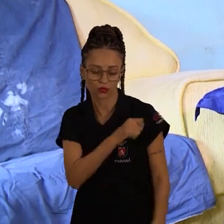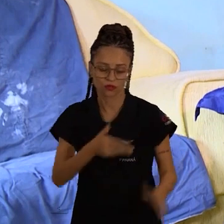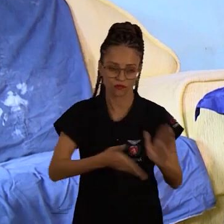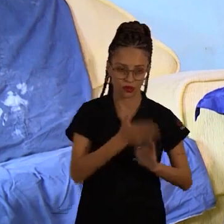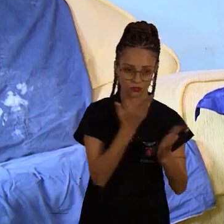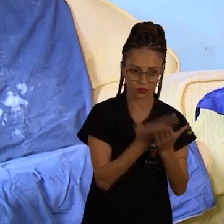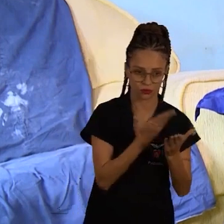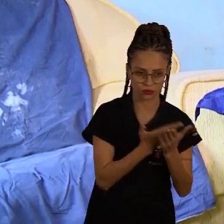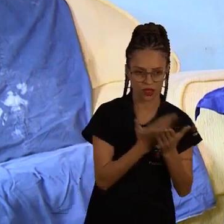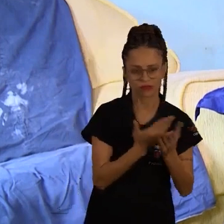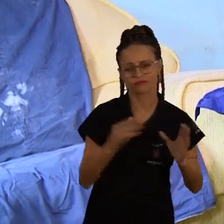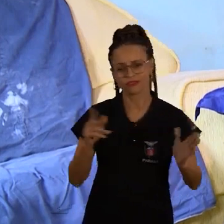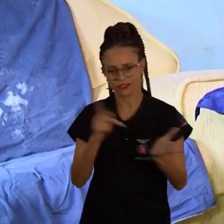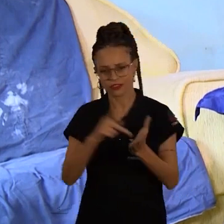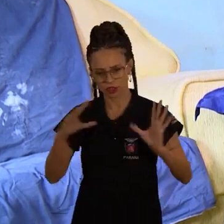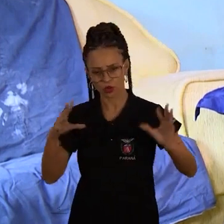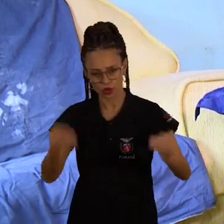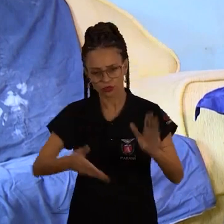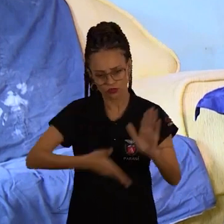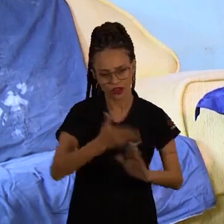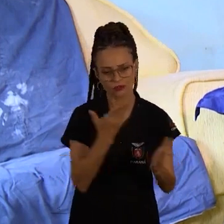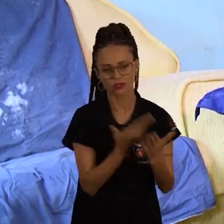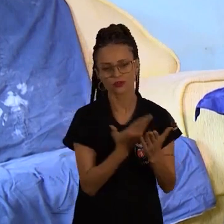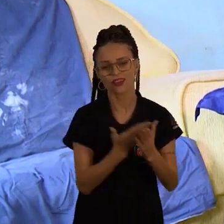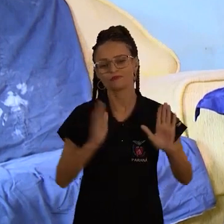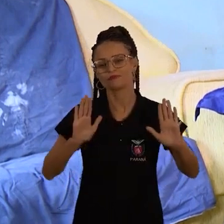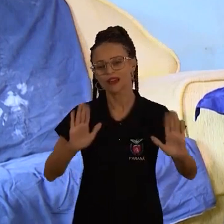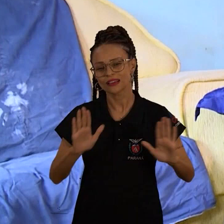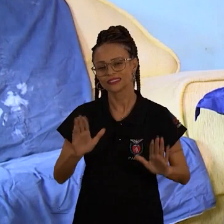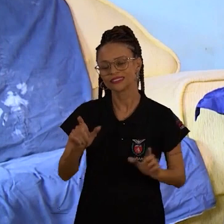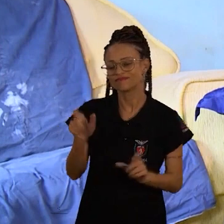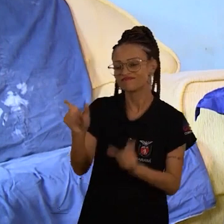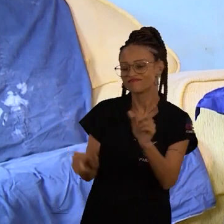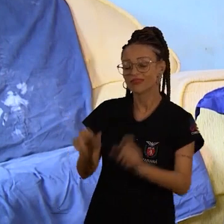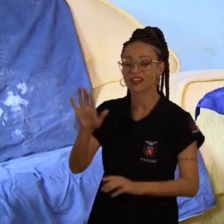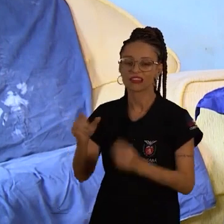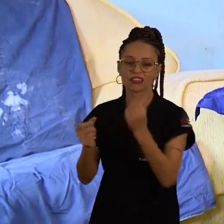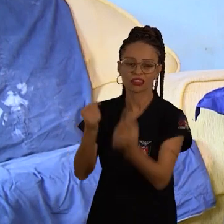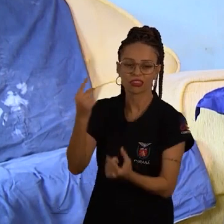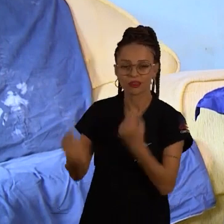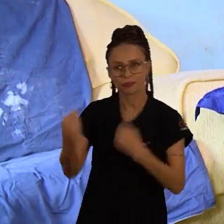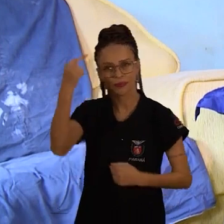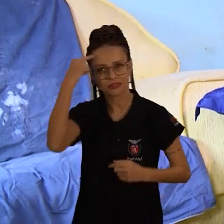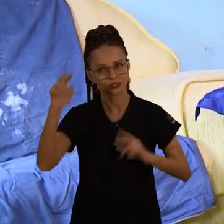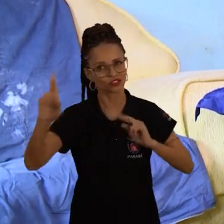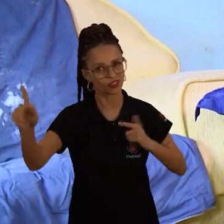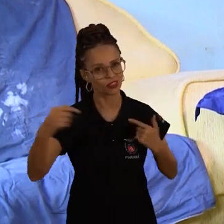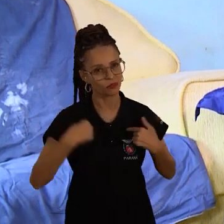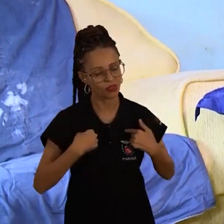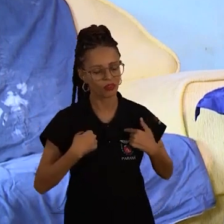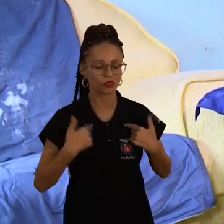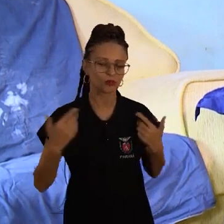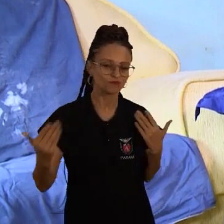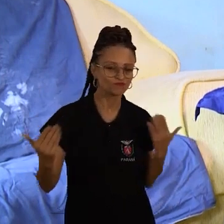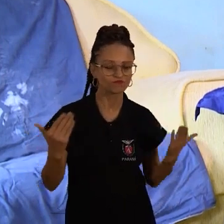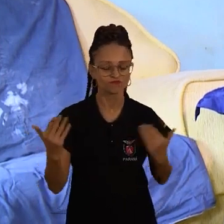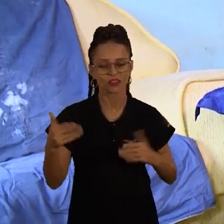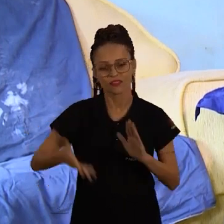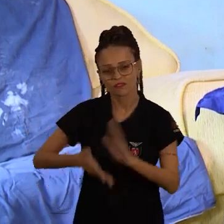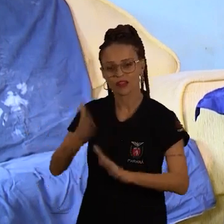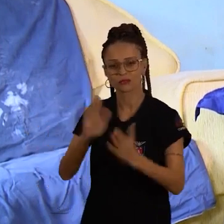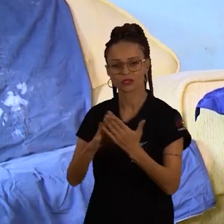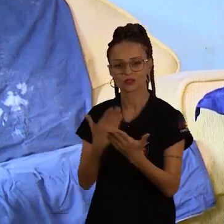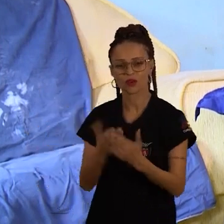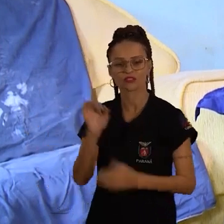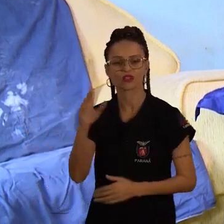estudar, todos vão para estudar, só que tem sempre um que tem um pensamento diferente do meu e vai para a escola,